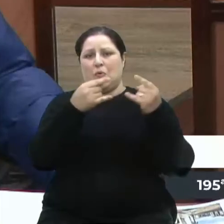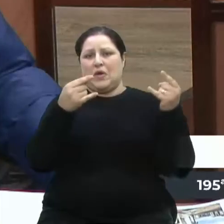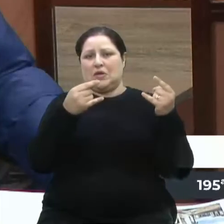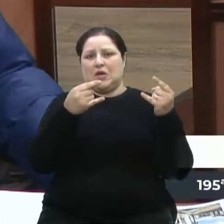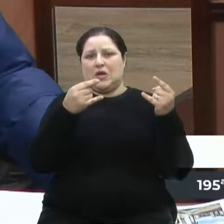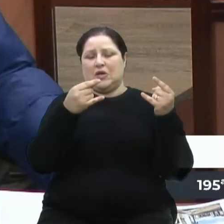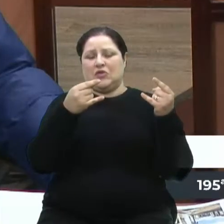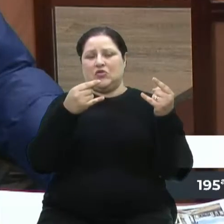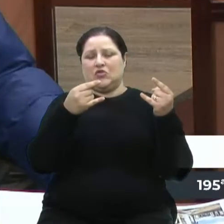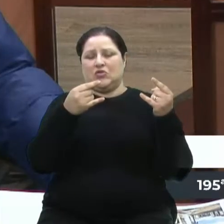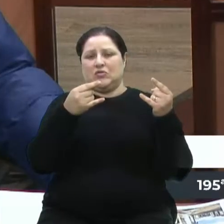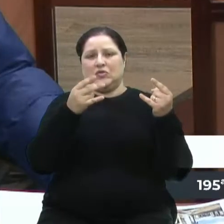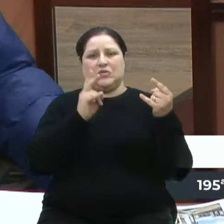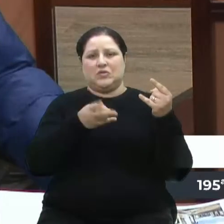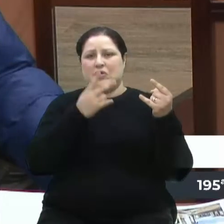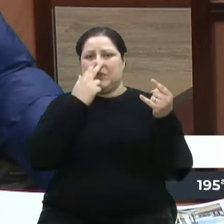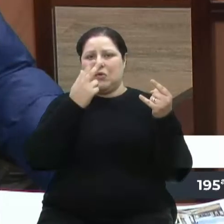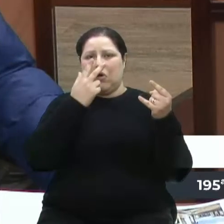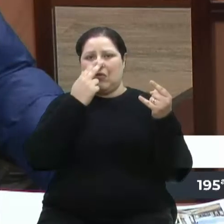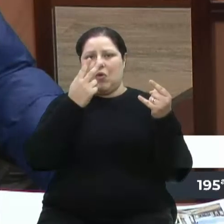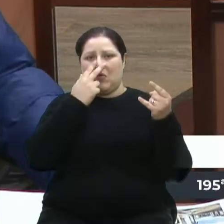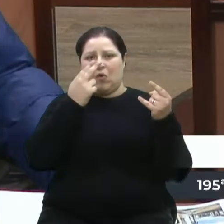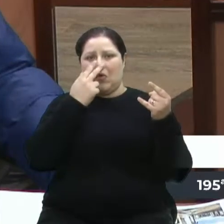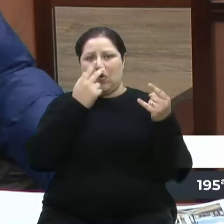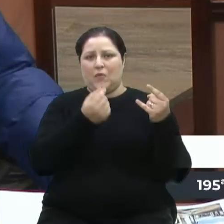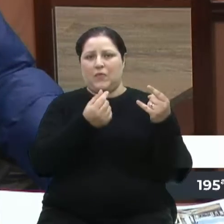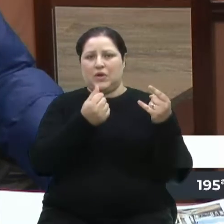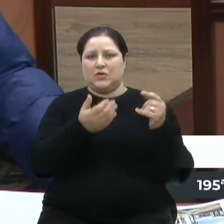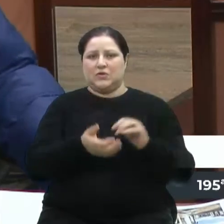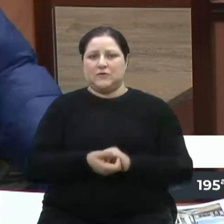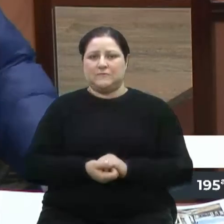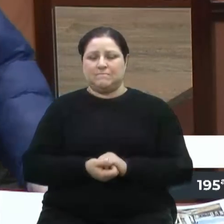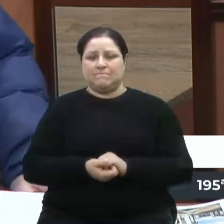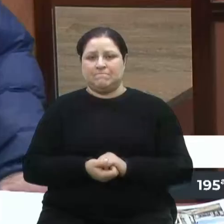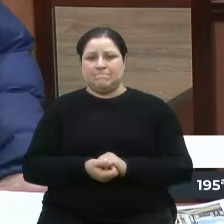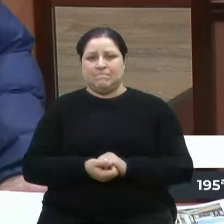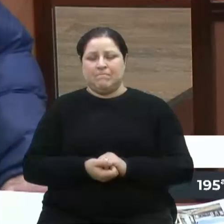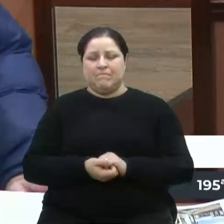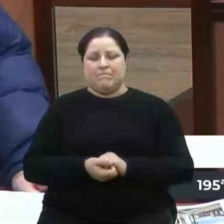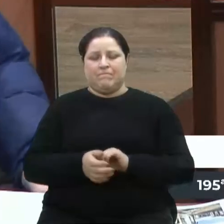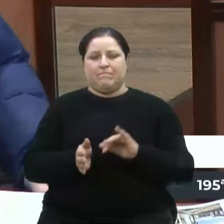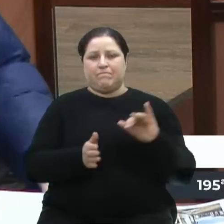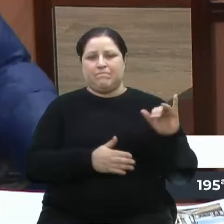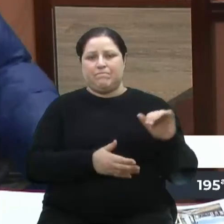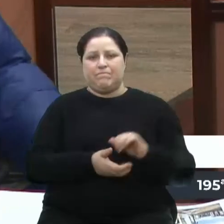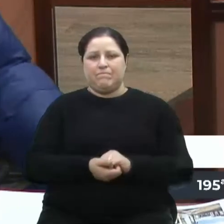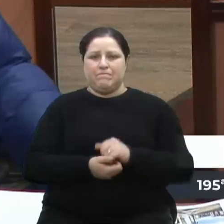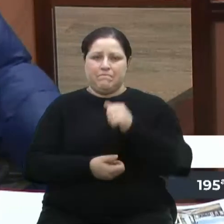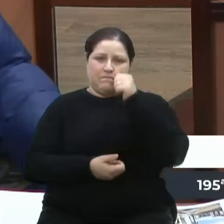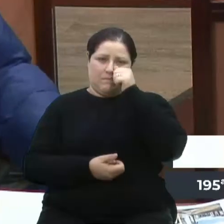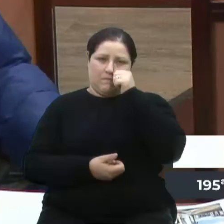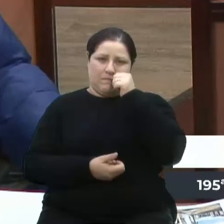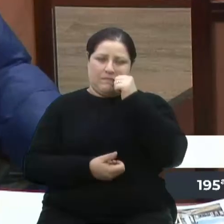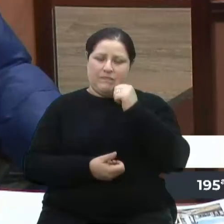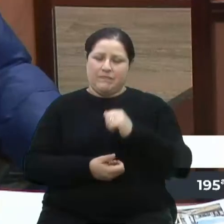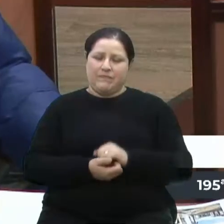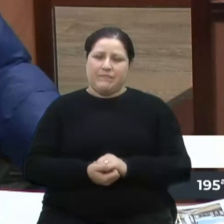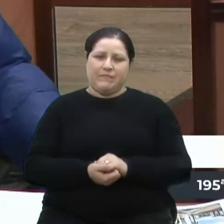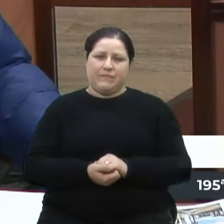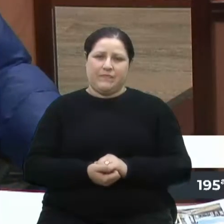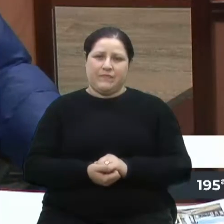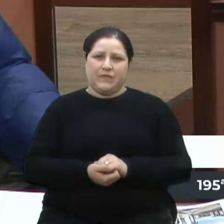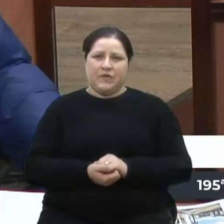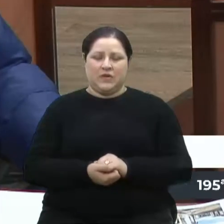aí. Quando eu ouço o questionamento de por que o município não pensa em formas de incentivar o uso do